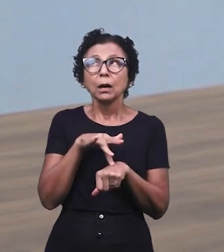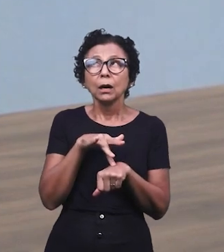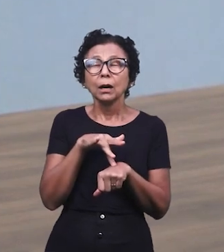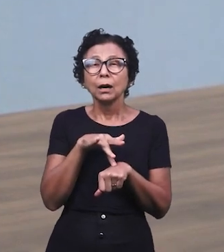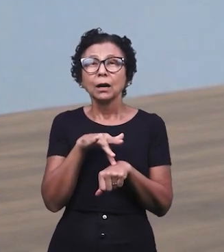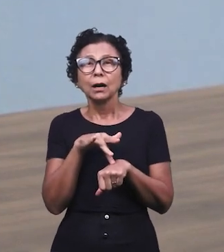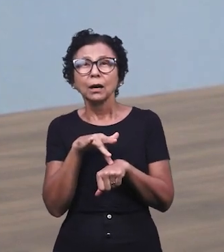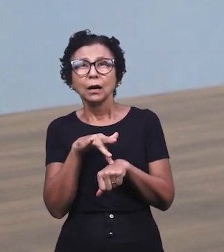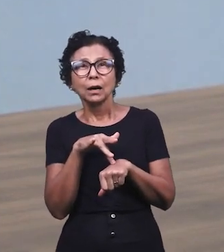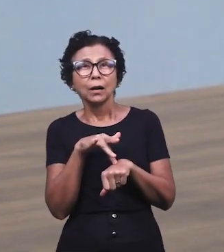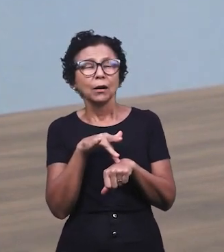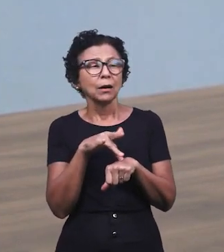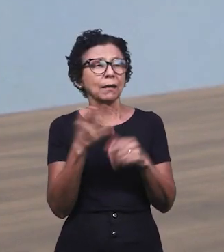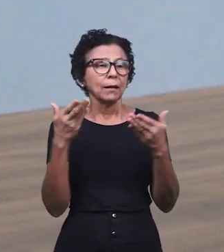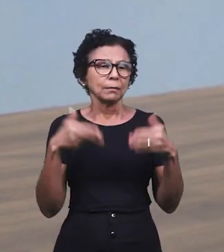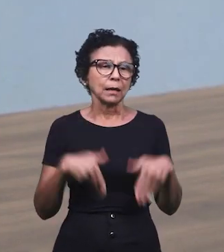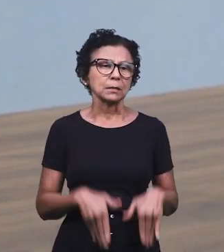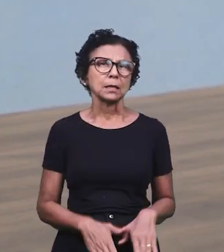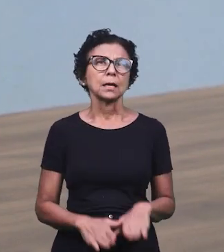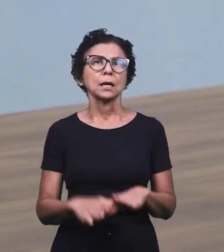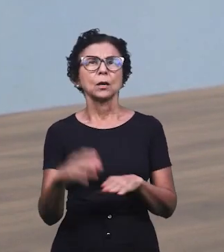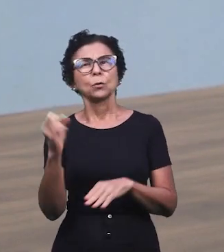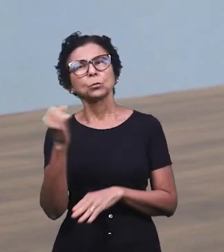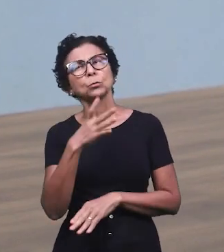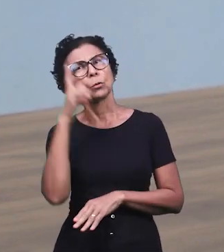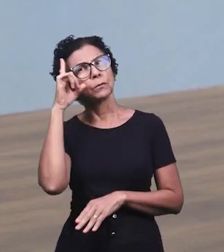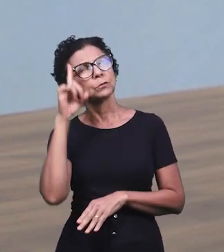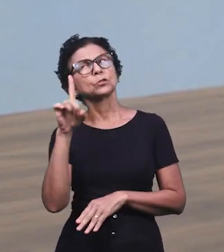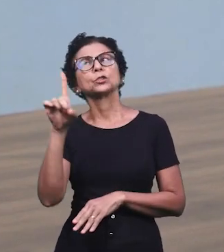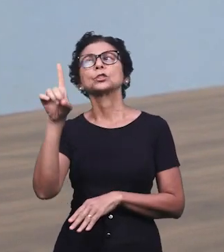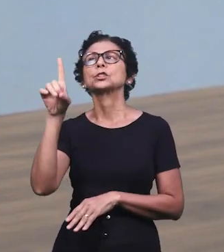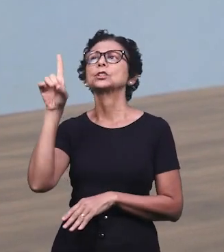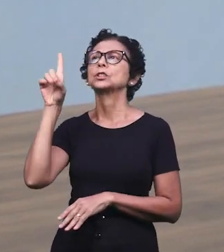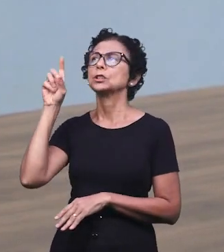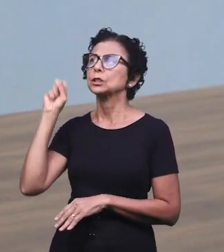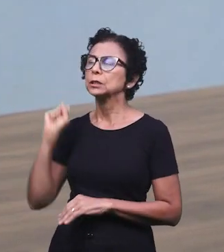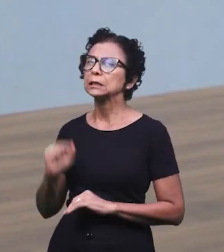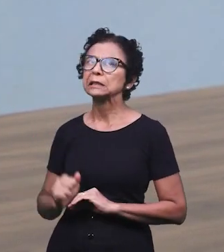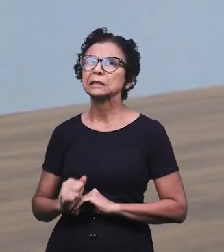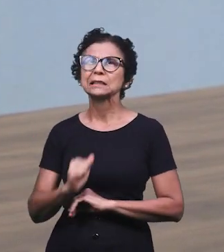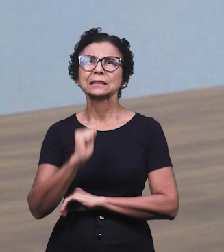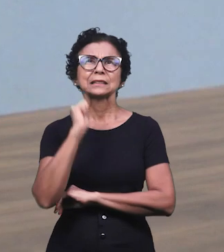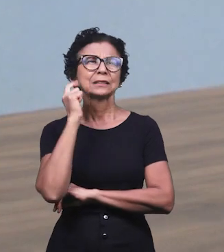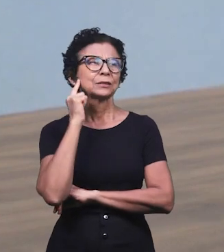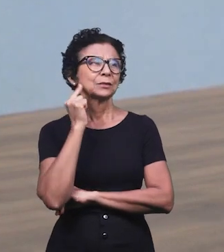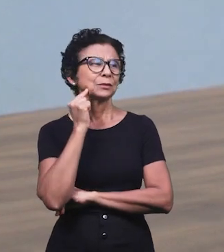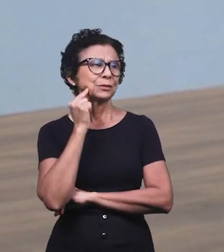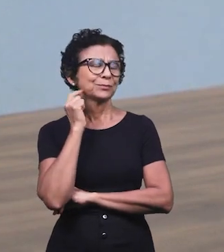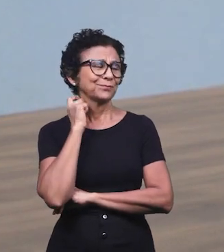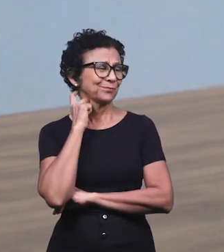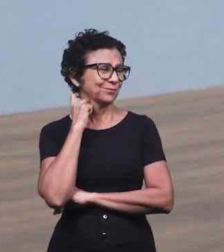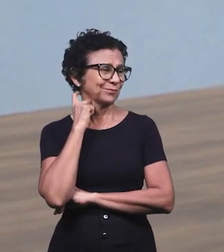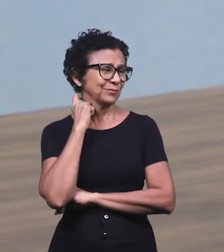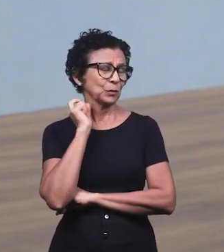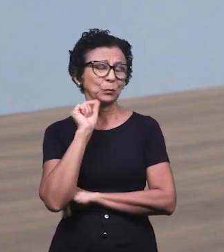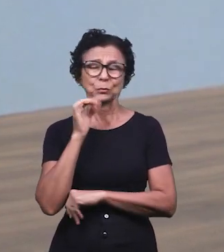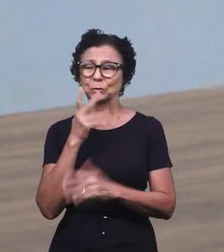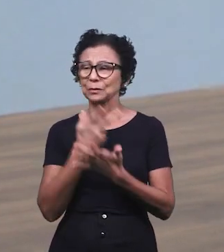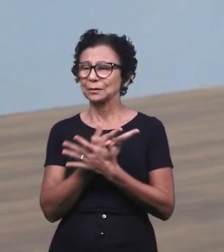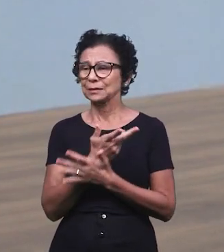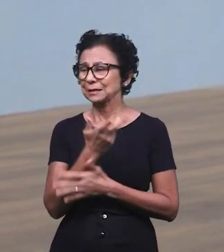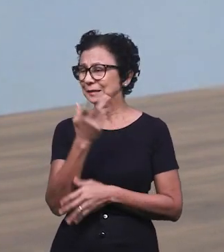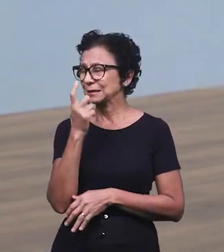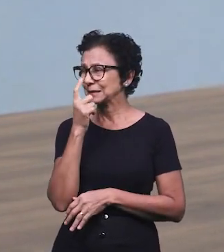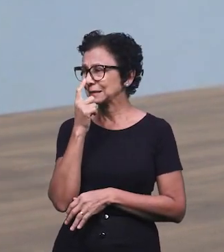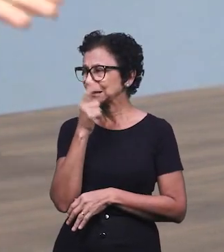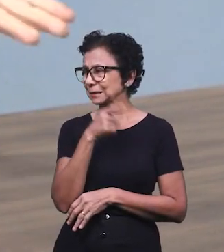novo dia. Aí o surdo vai ficar assim, Deus, o que está acontecendo, né? Quem que nasceu? E dia,